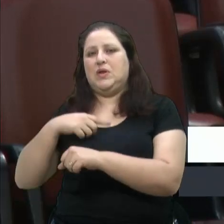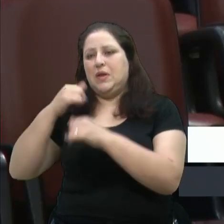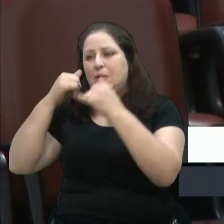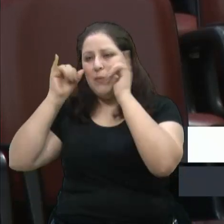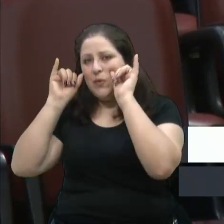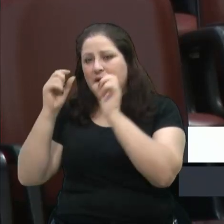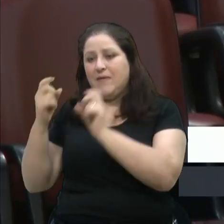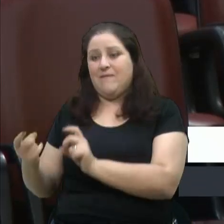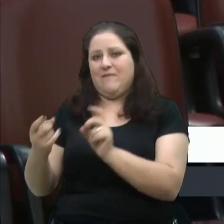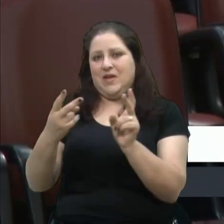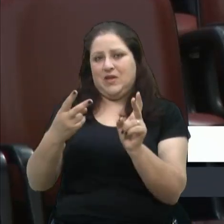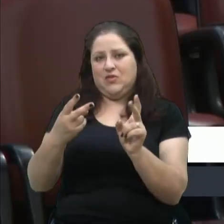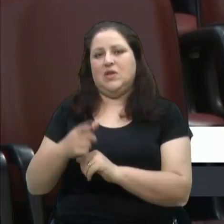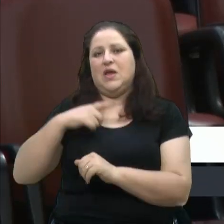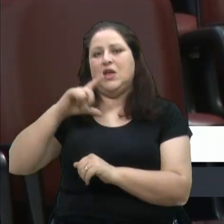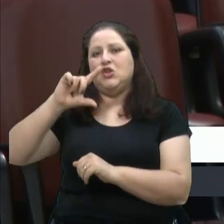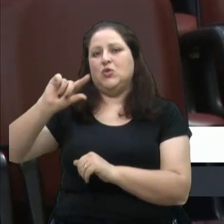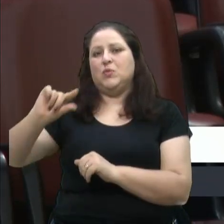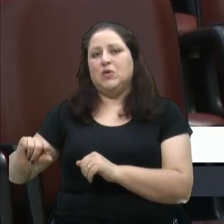descontentes baixou